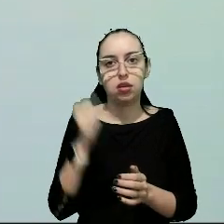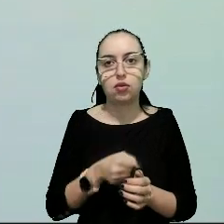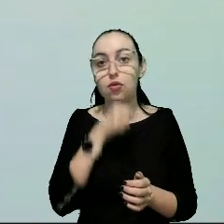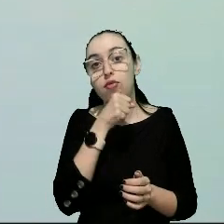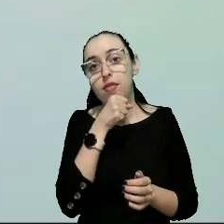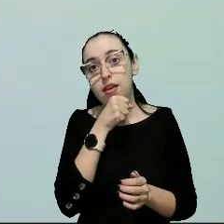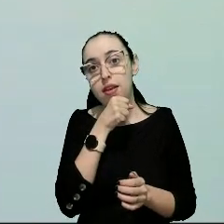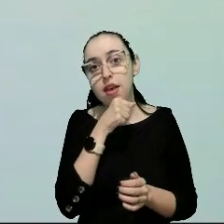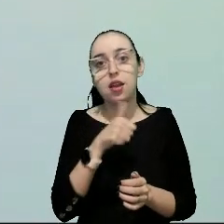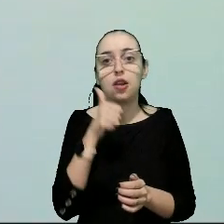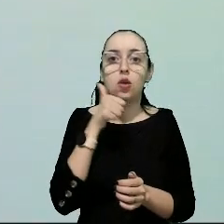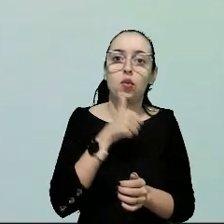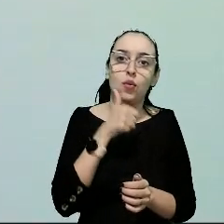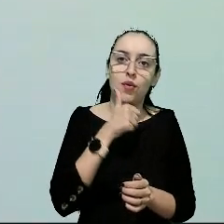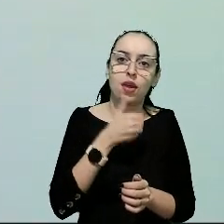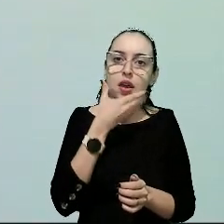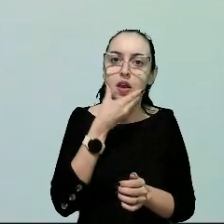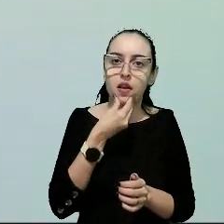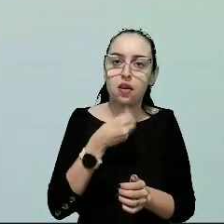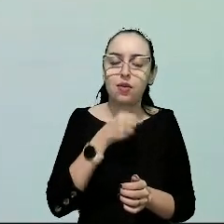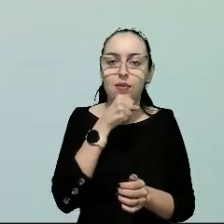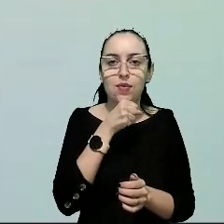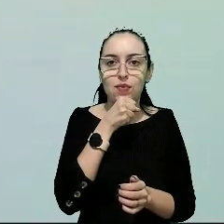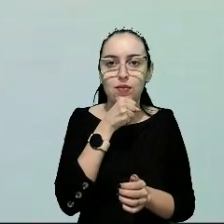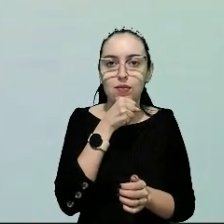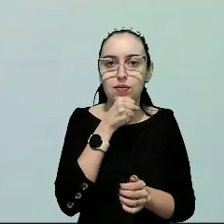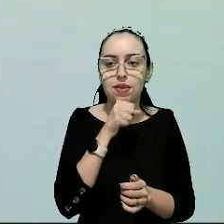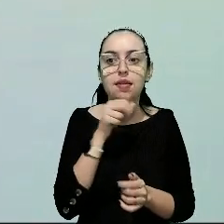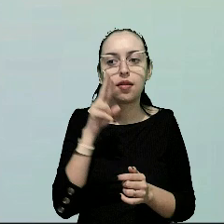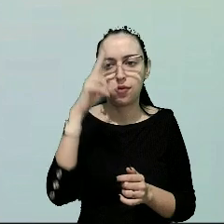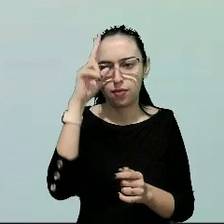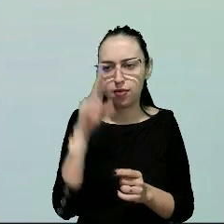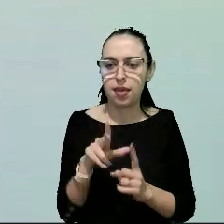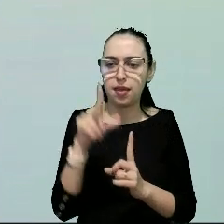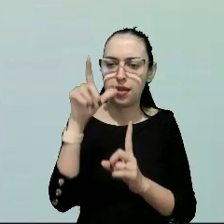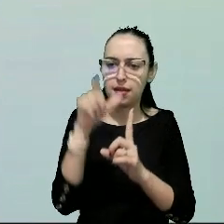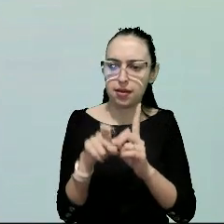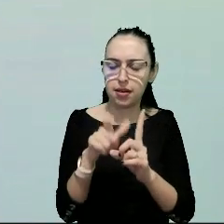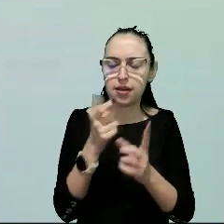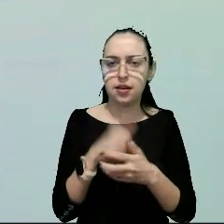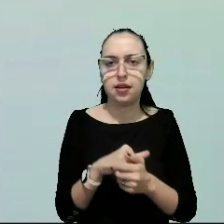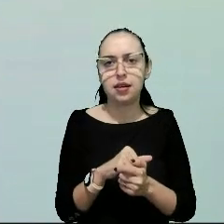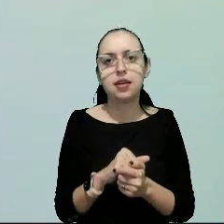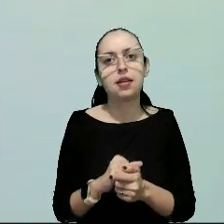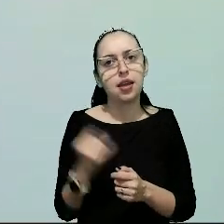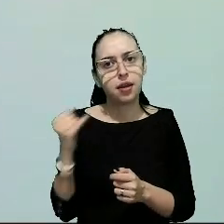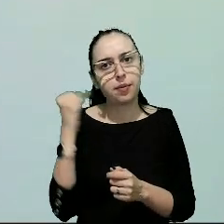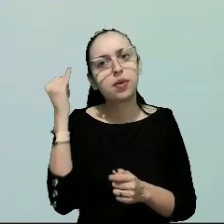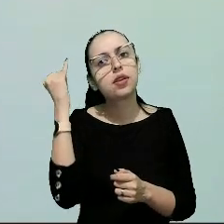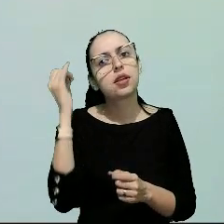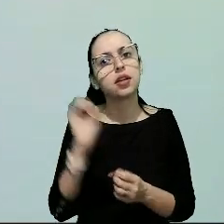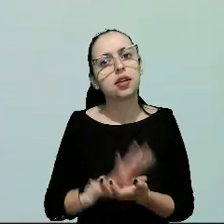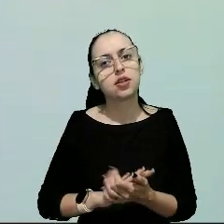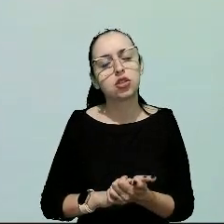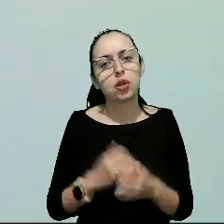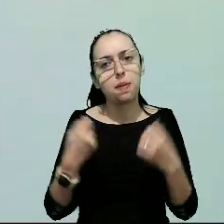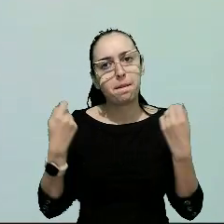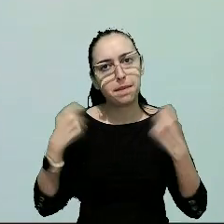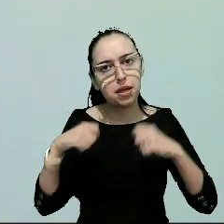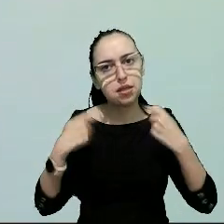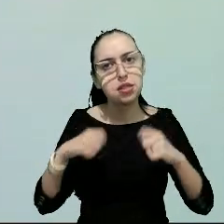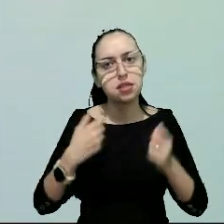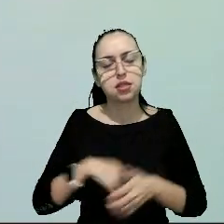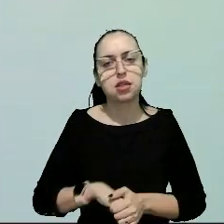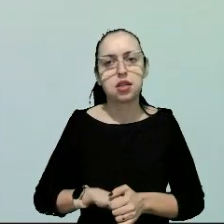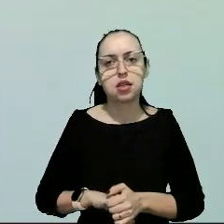velho, aquela velha, reconheçamos-nos neles. Isso é necessário se quisermos assumir em